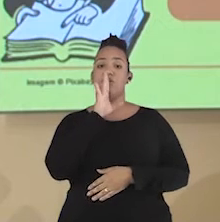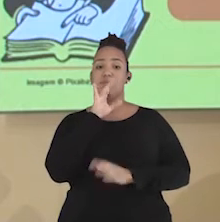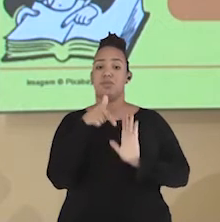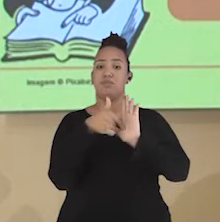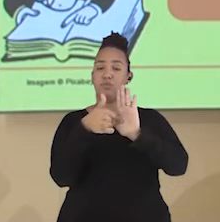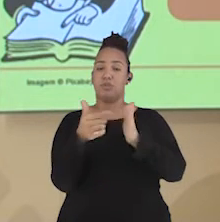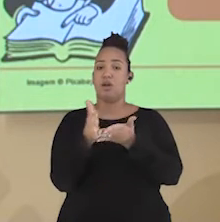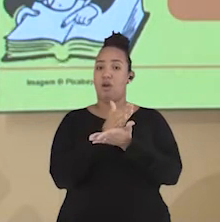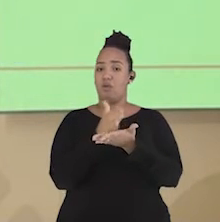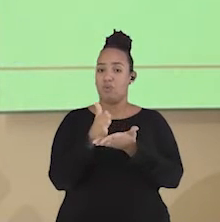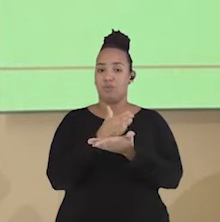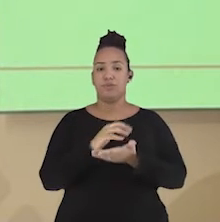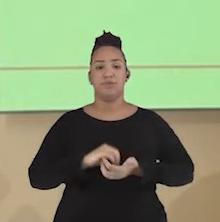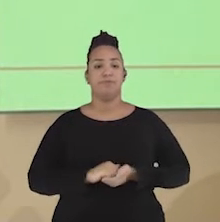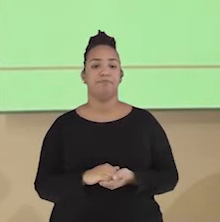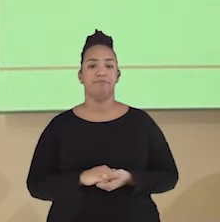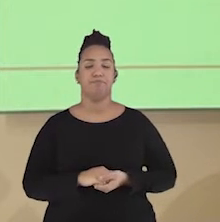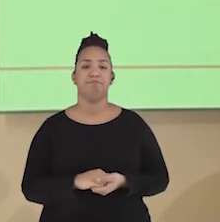algum deles.